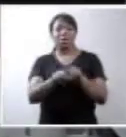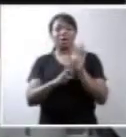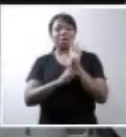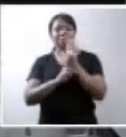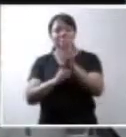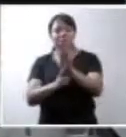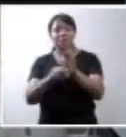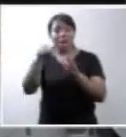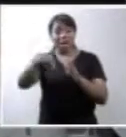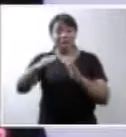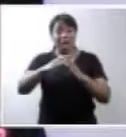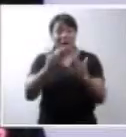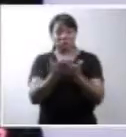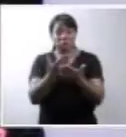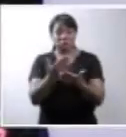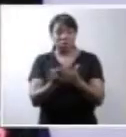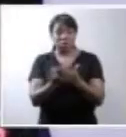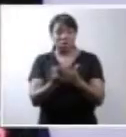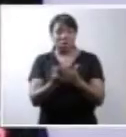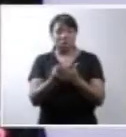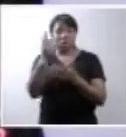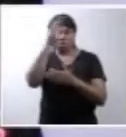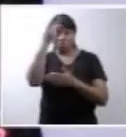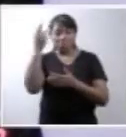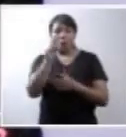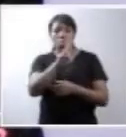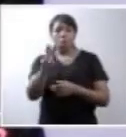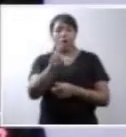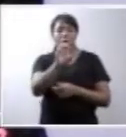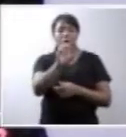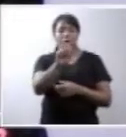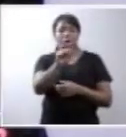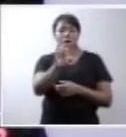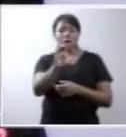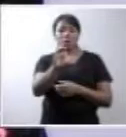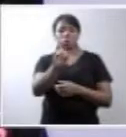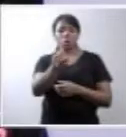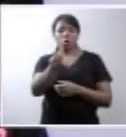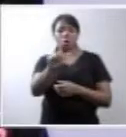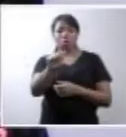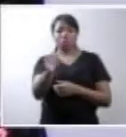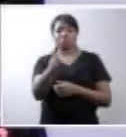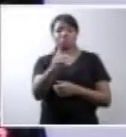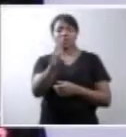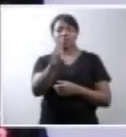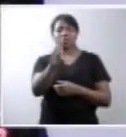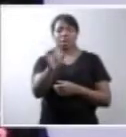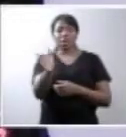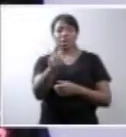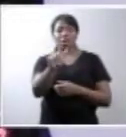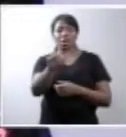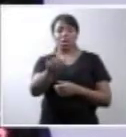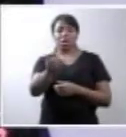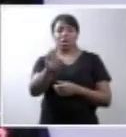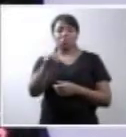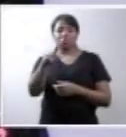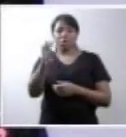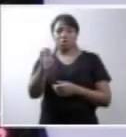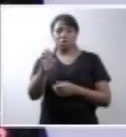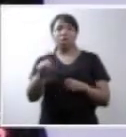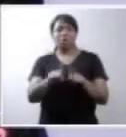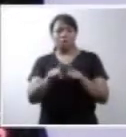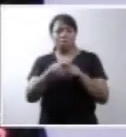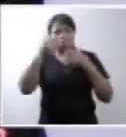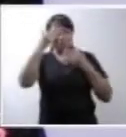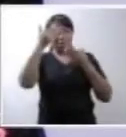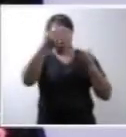representando aqui a Escola de Gente. Agradeço a sua excelência, a colaboração